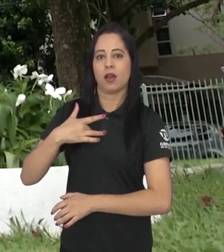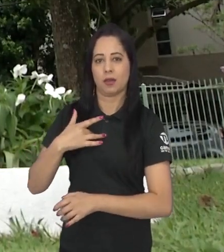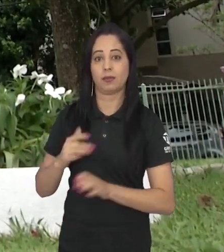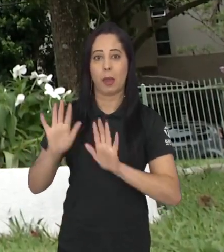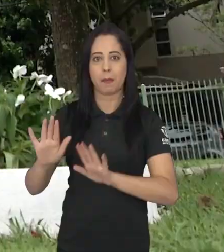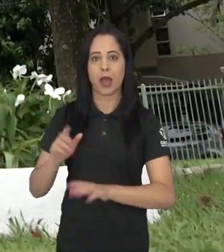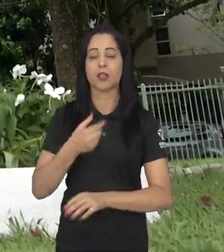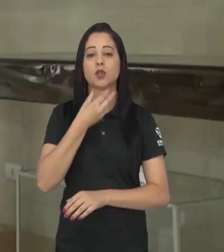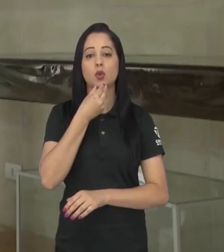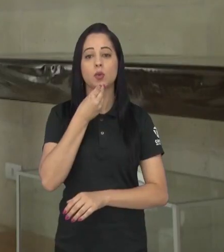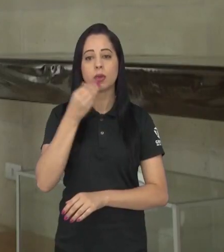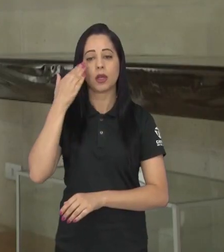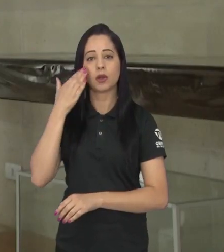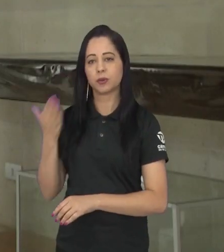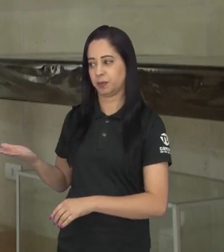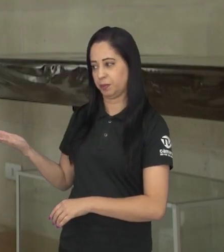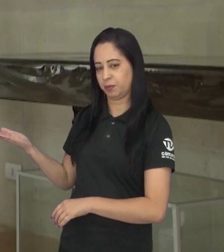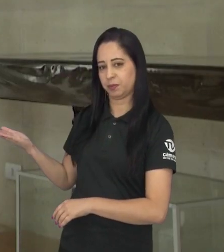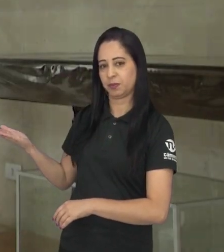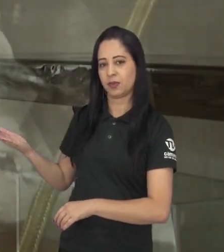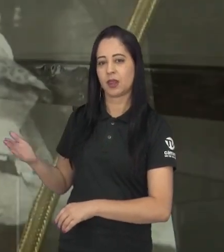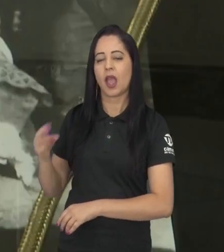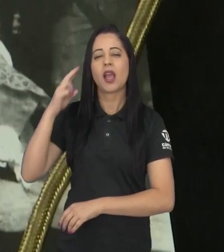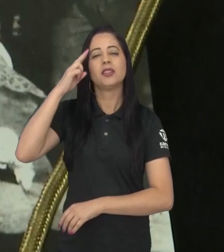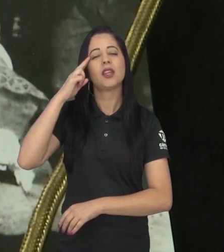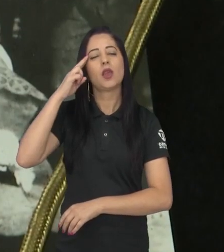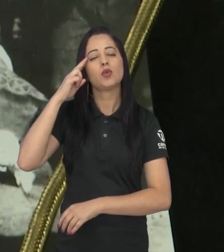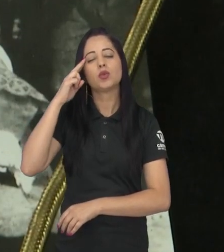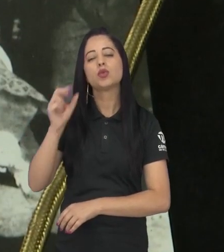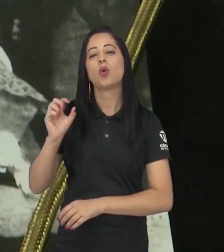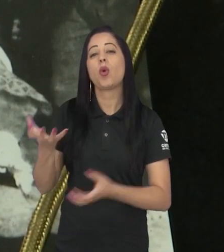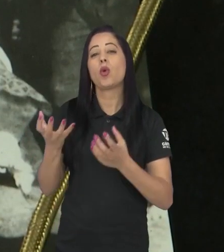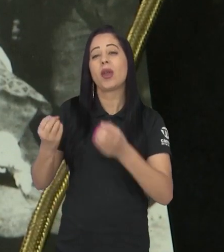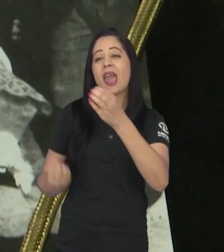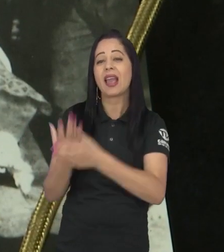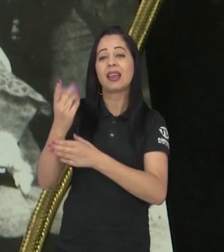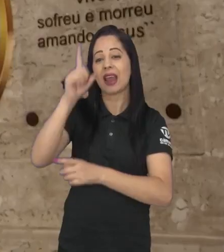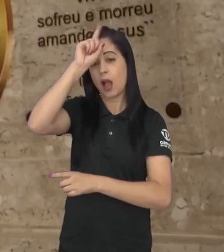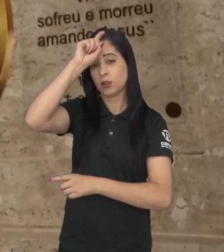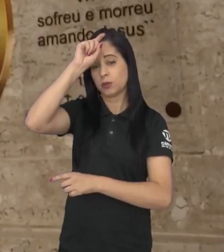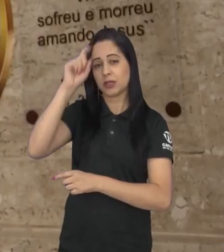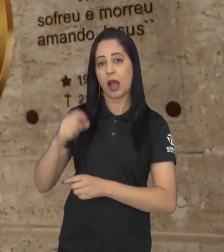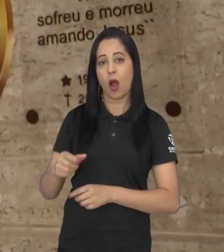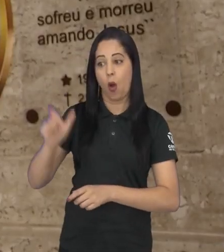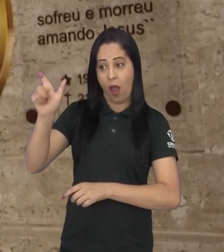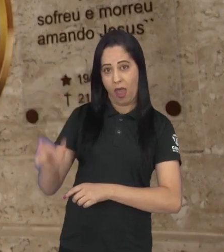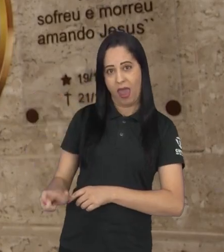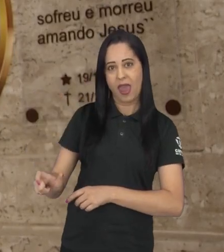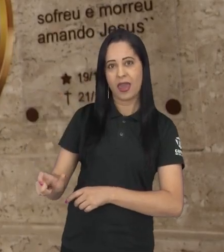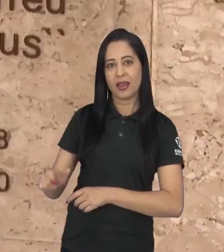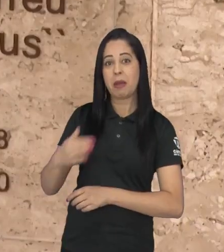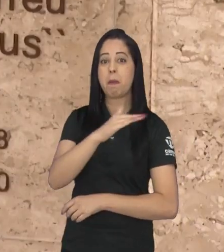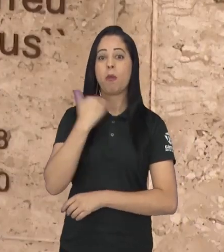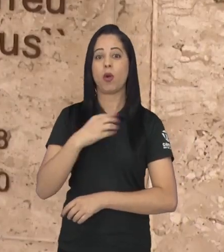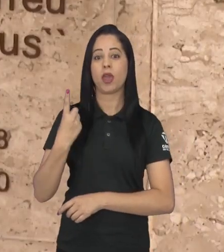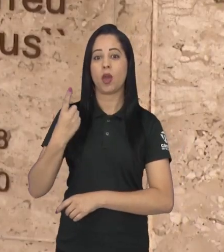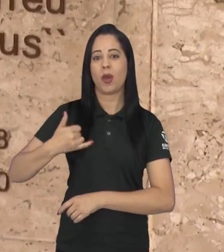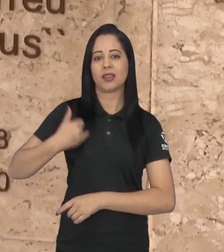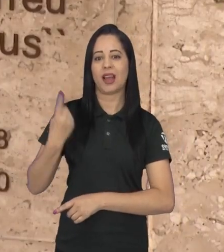sonho do menino Antoninho, que esteve na cidade para receber um tratamento da doença e morreu aos 12 anos